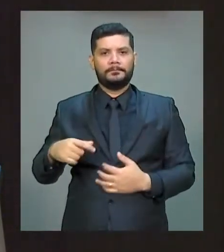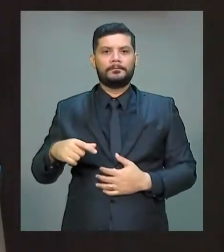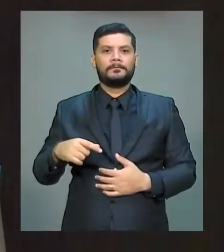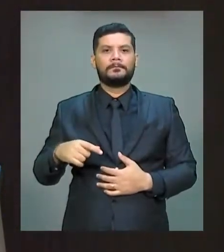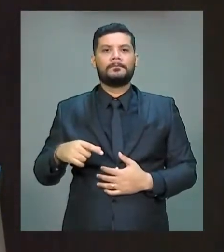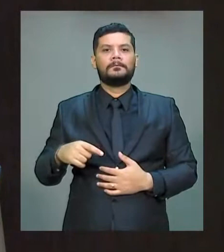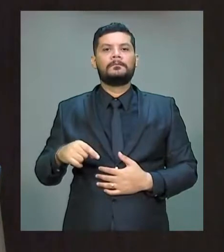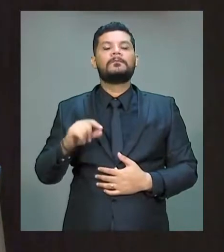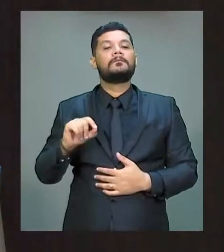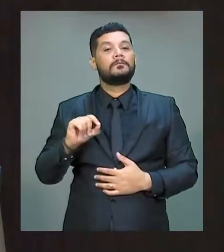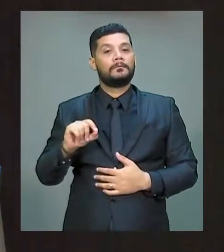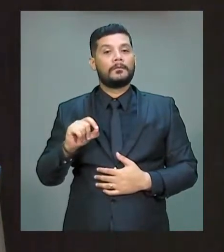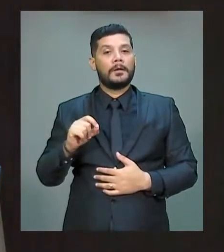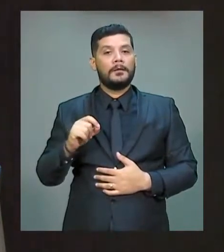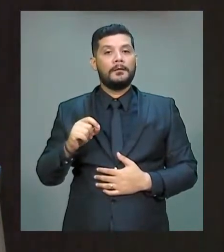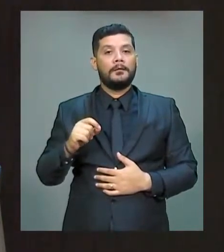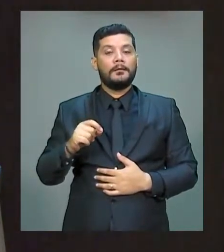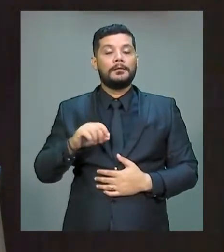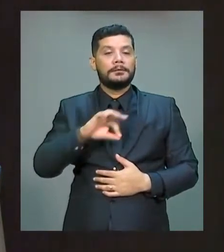de cidadania.